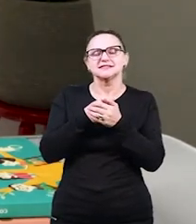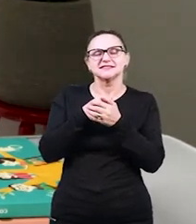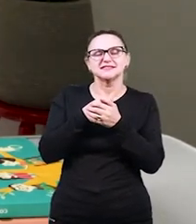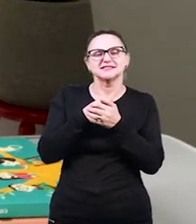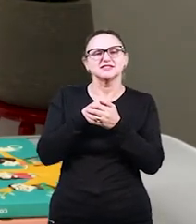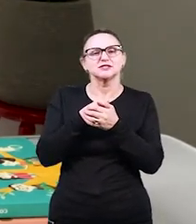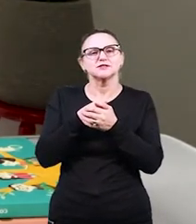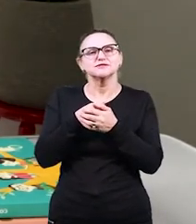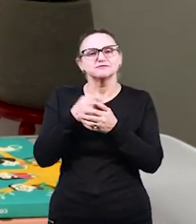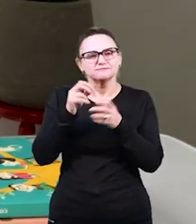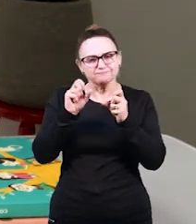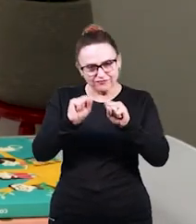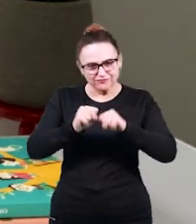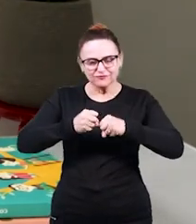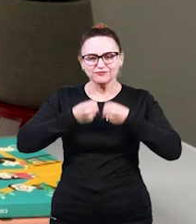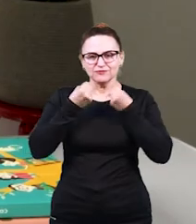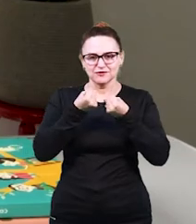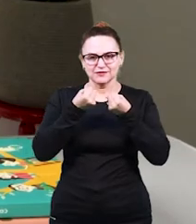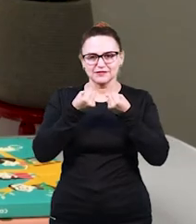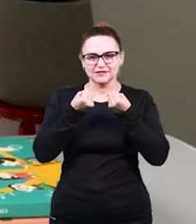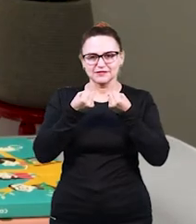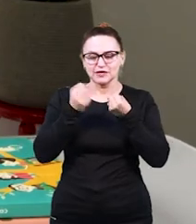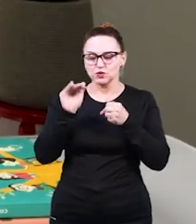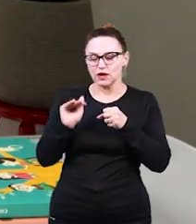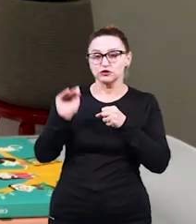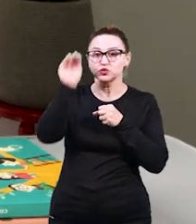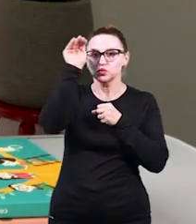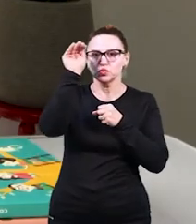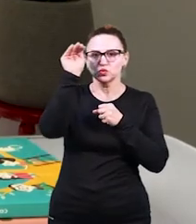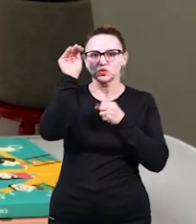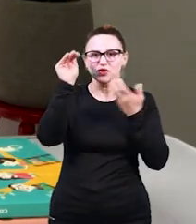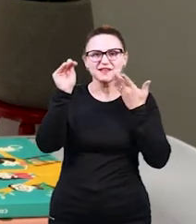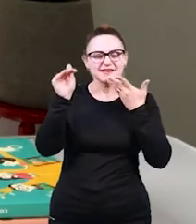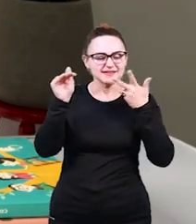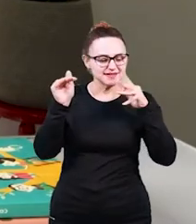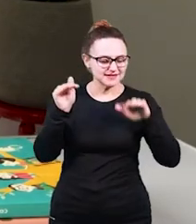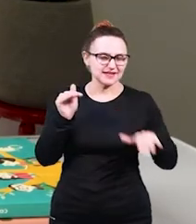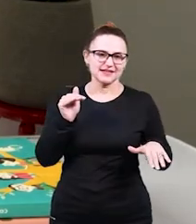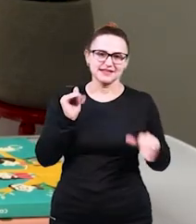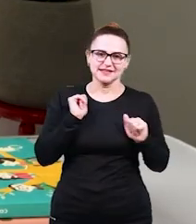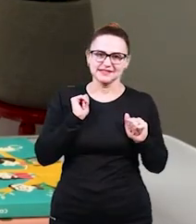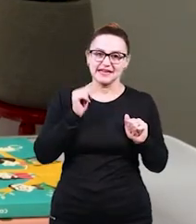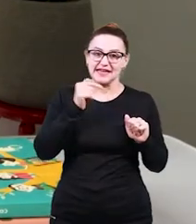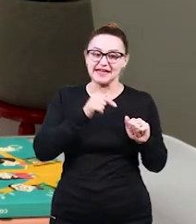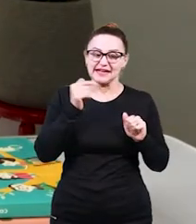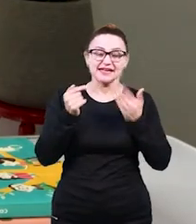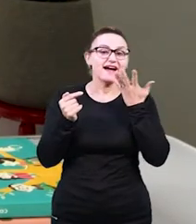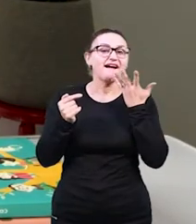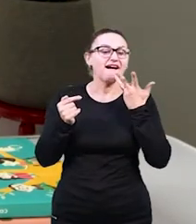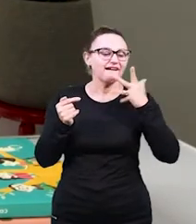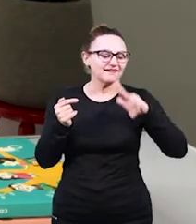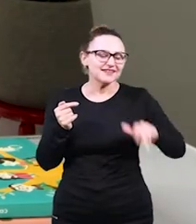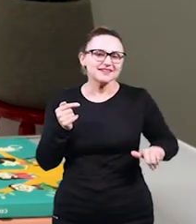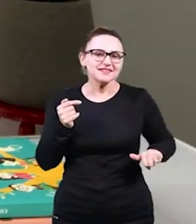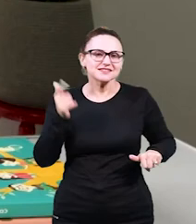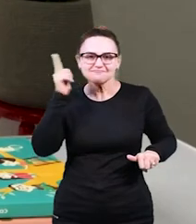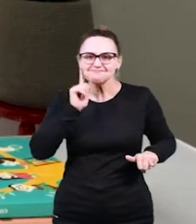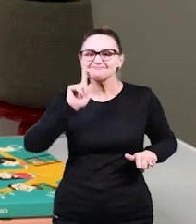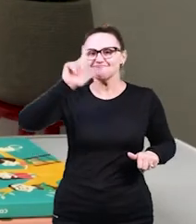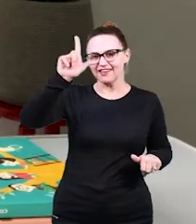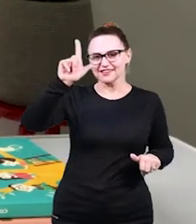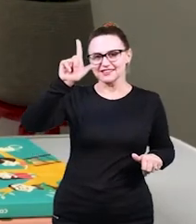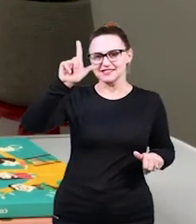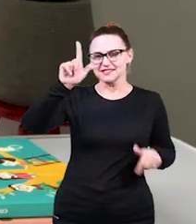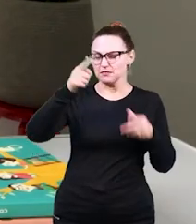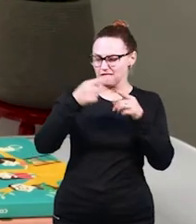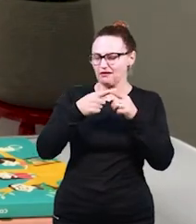entre a criança e o adulto. E nesse caso aqui, a criança acaba vencendo esse jogo de forças, né? Porque ele vai usar a esperteza para